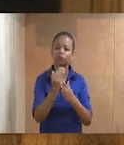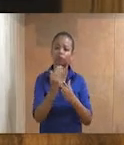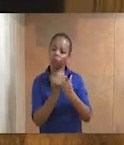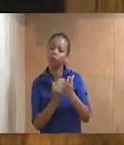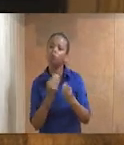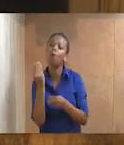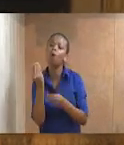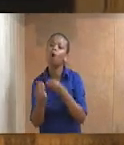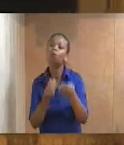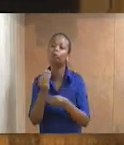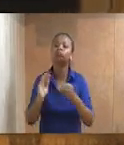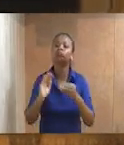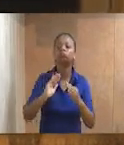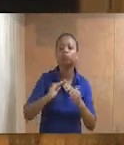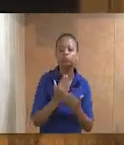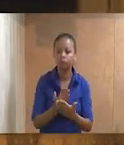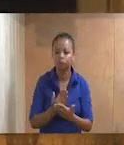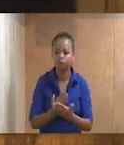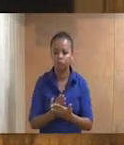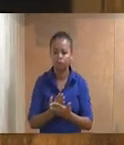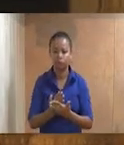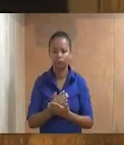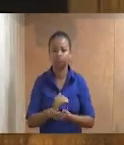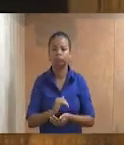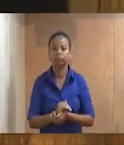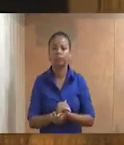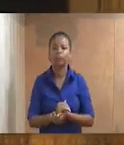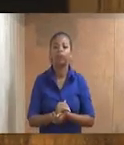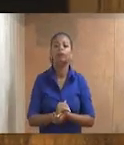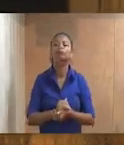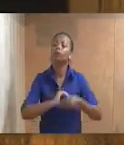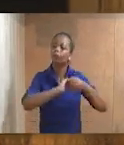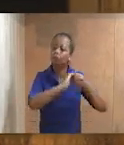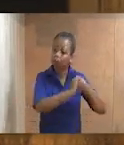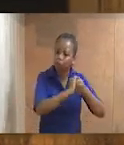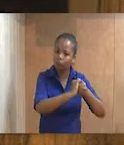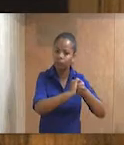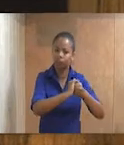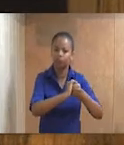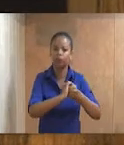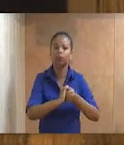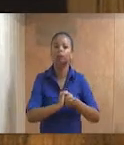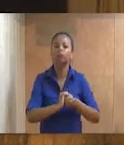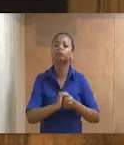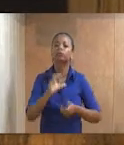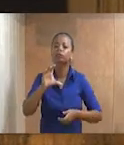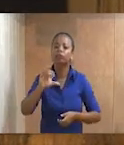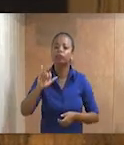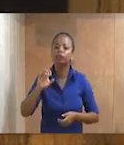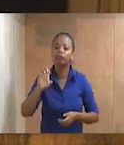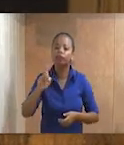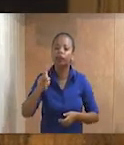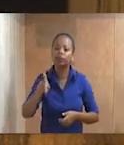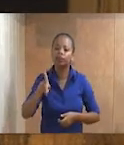escolas. Estão de parabéns. O CEP.